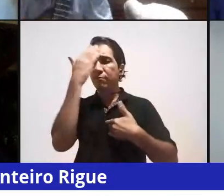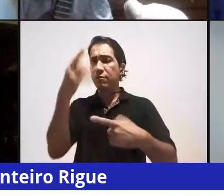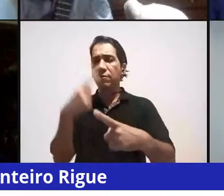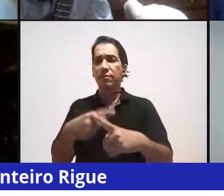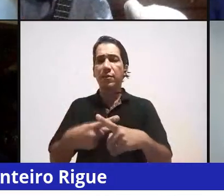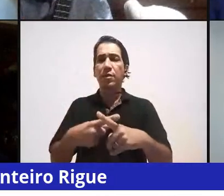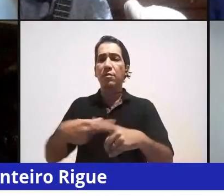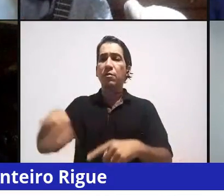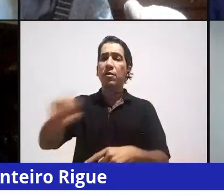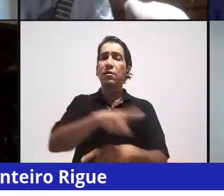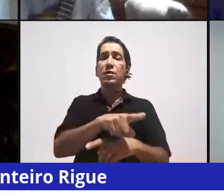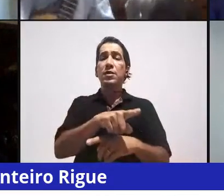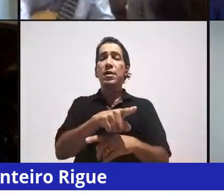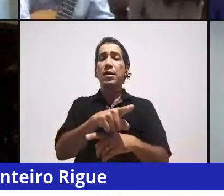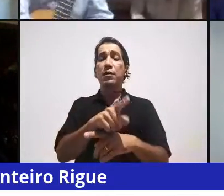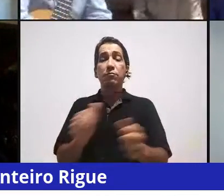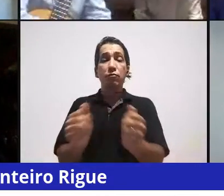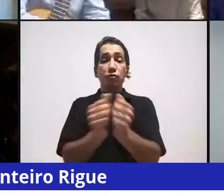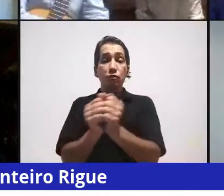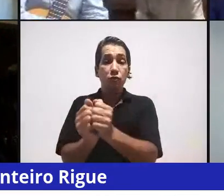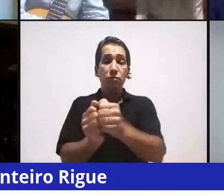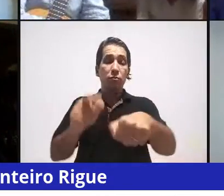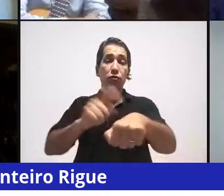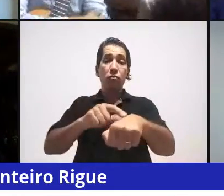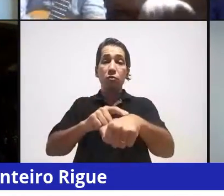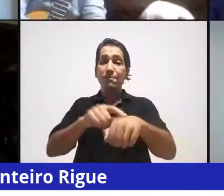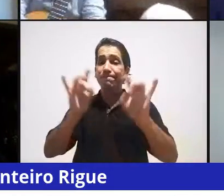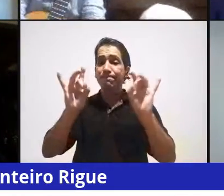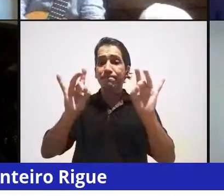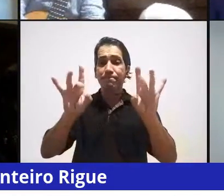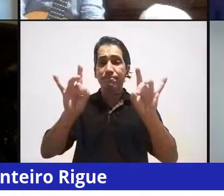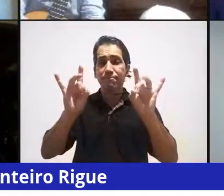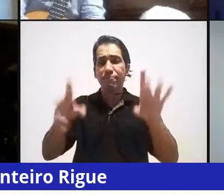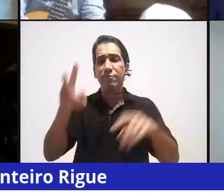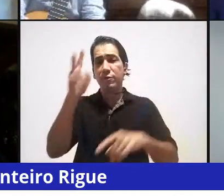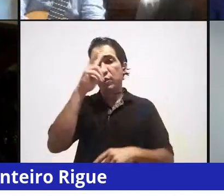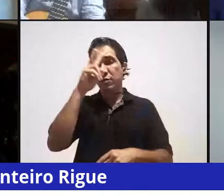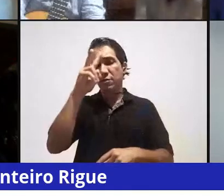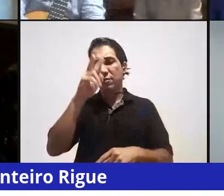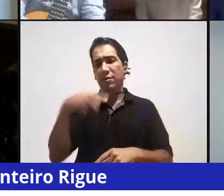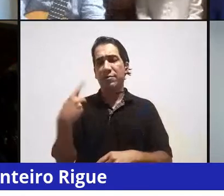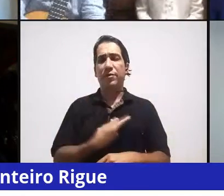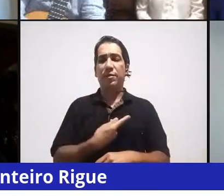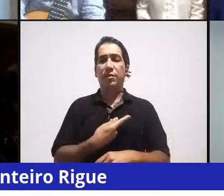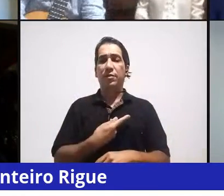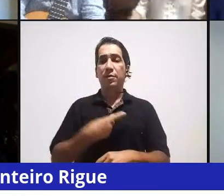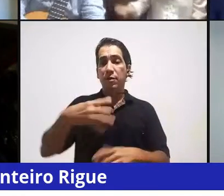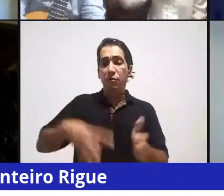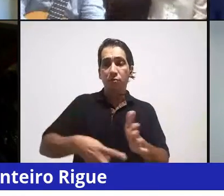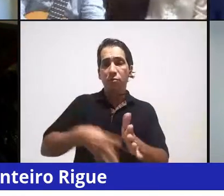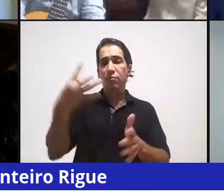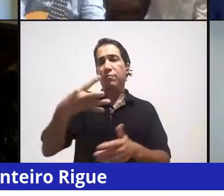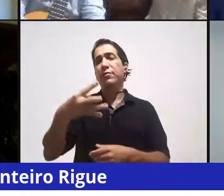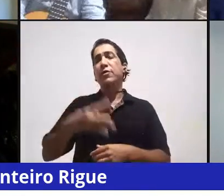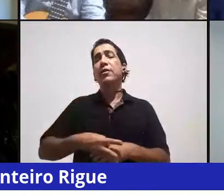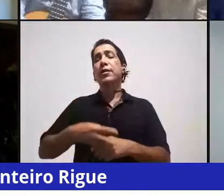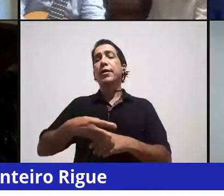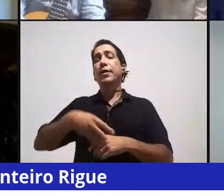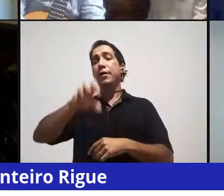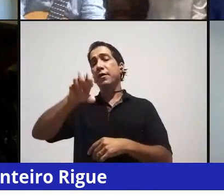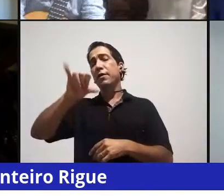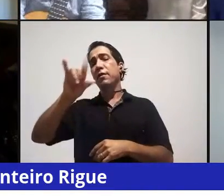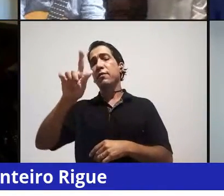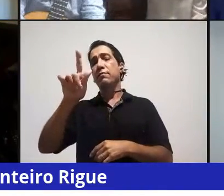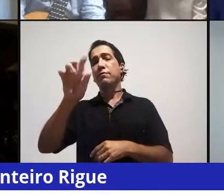de um momento tão especial na nossa história, né, esse quarto EGEDIM. O encontro ele é um sucesso sobre todas